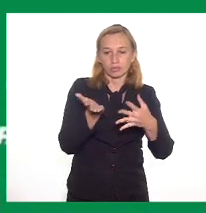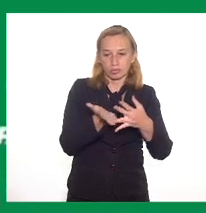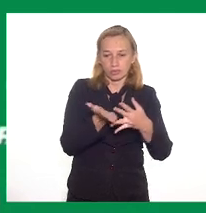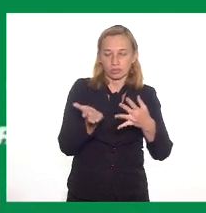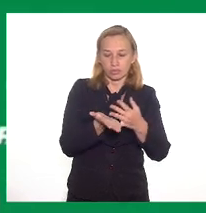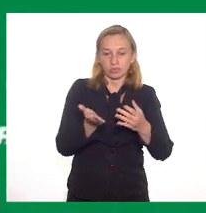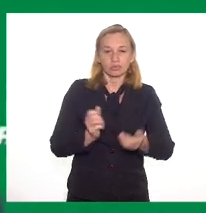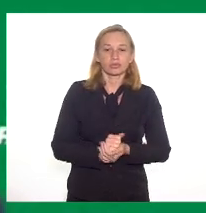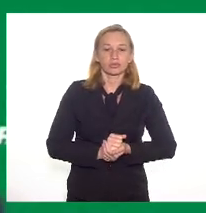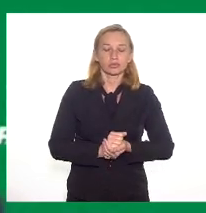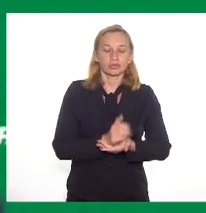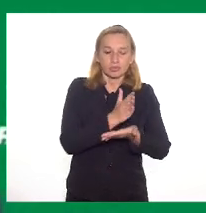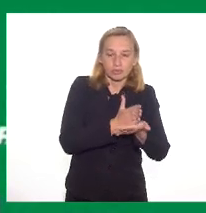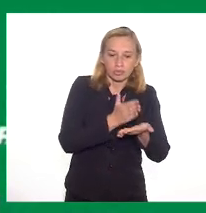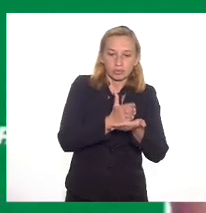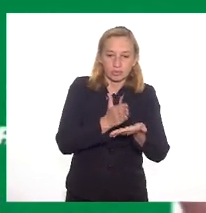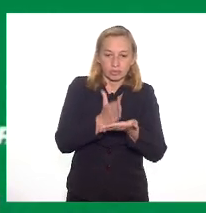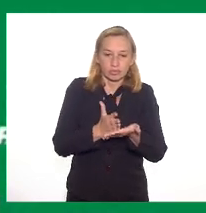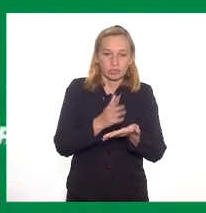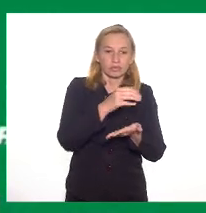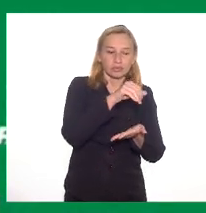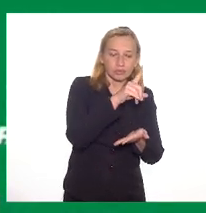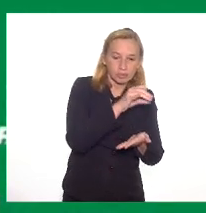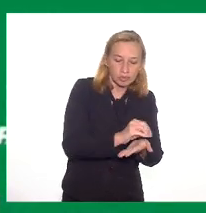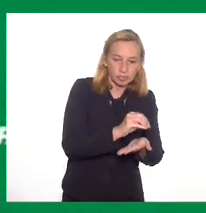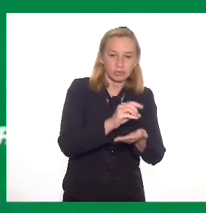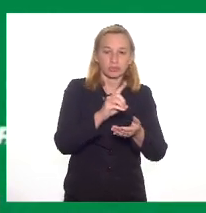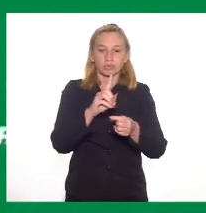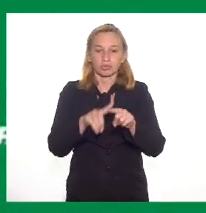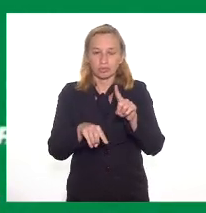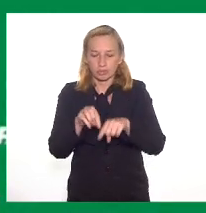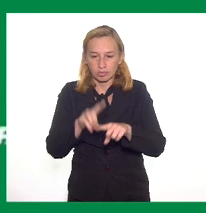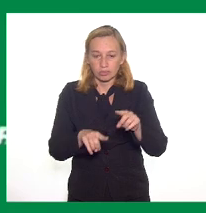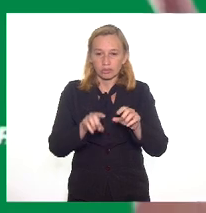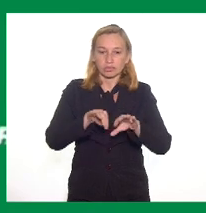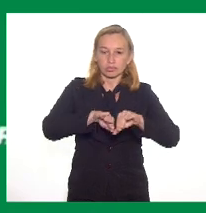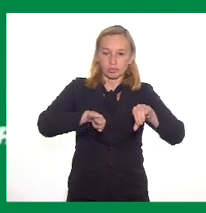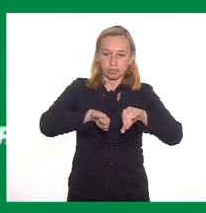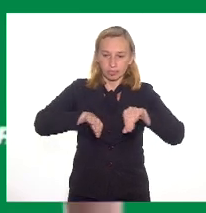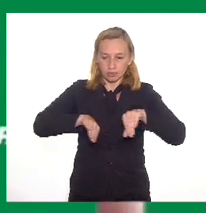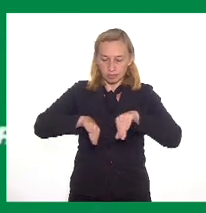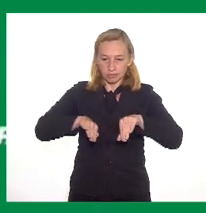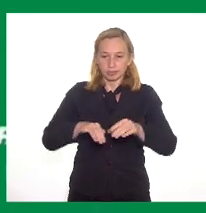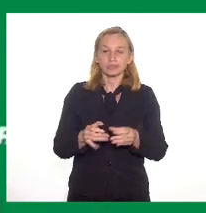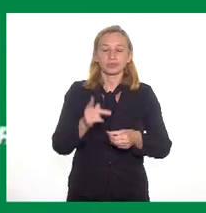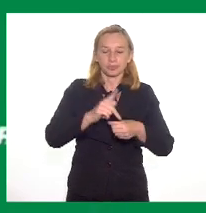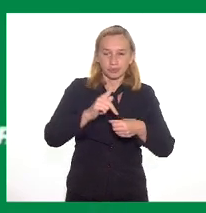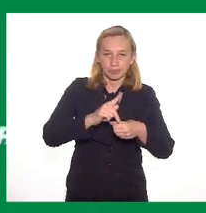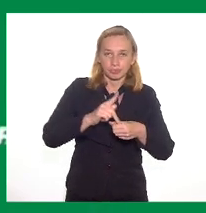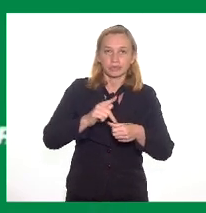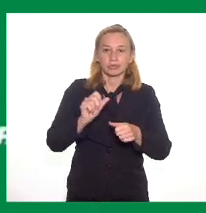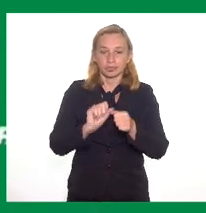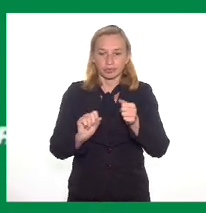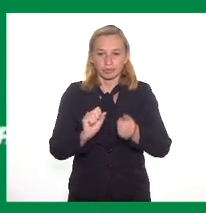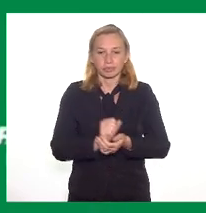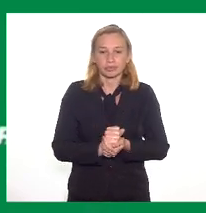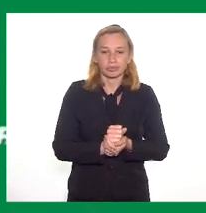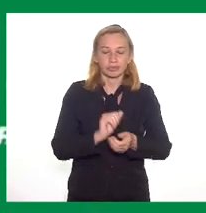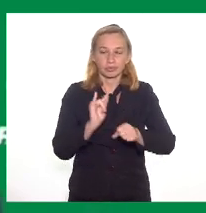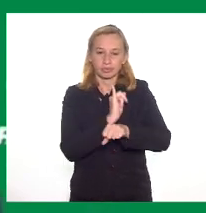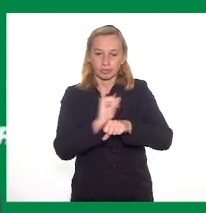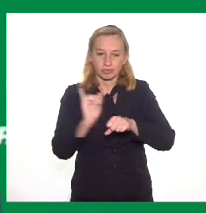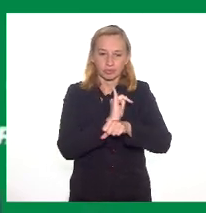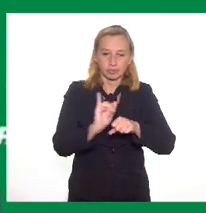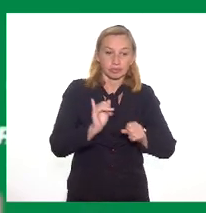buscava casco, buscava os módulos, buscava equipamentos separadamente, né, e a Petrobras fazia essa